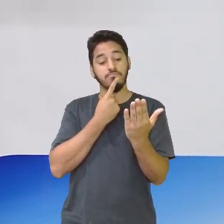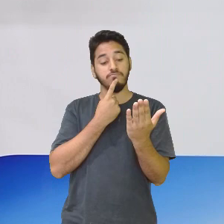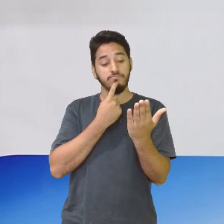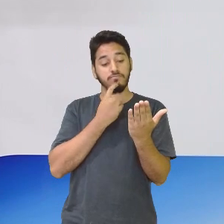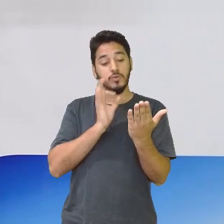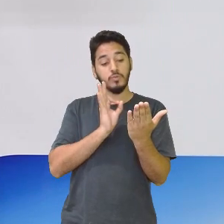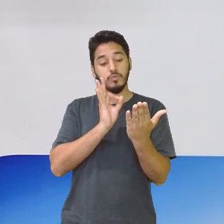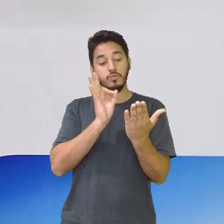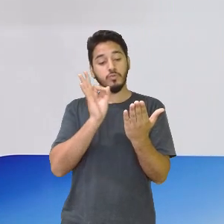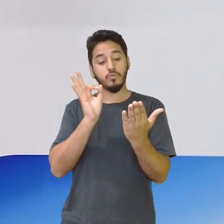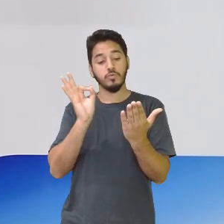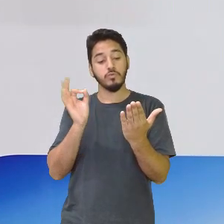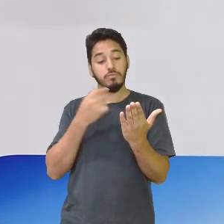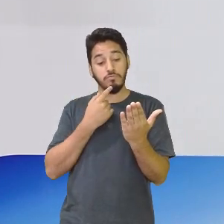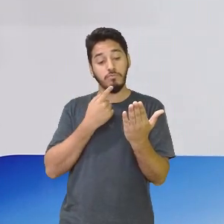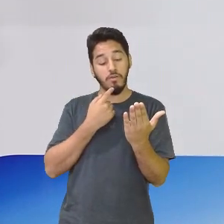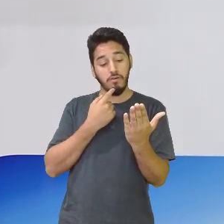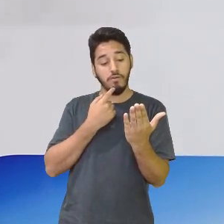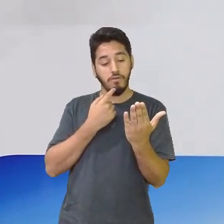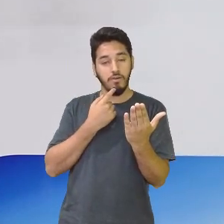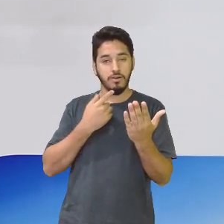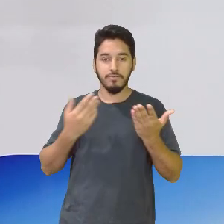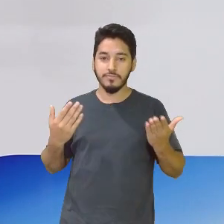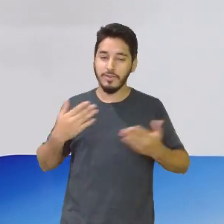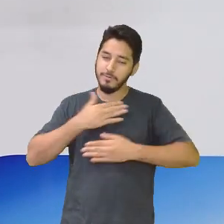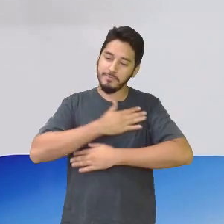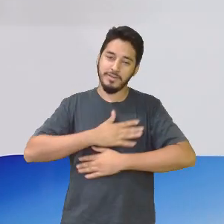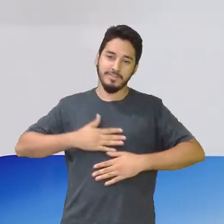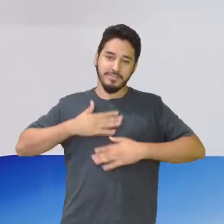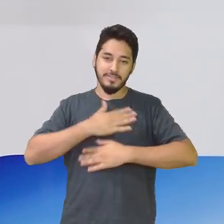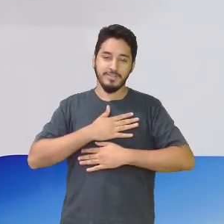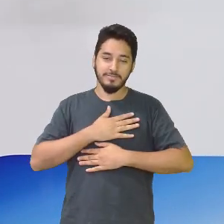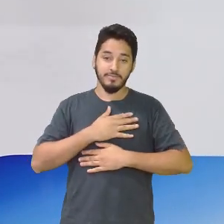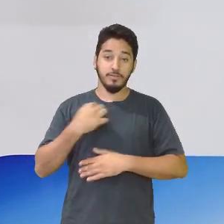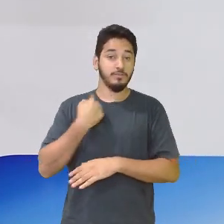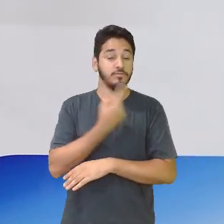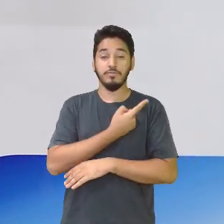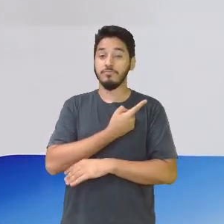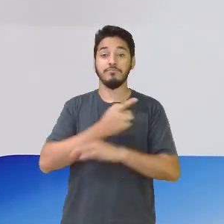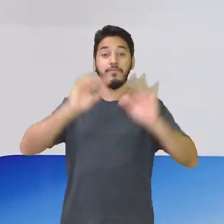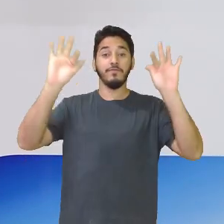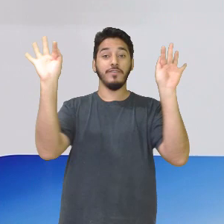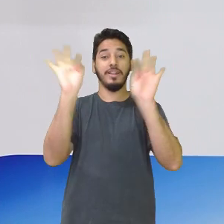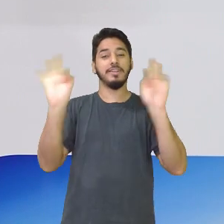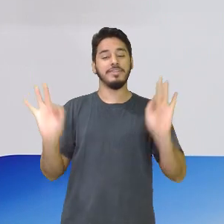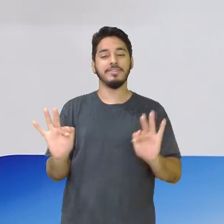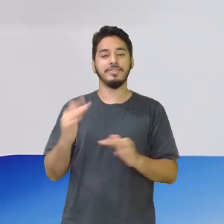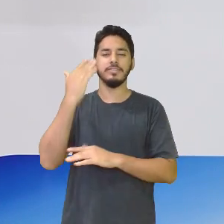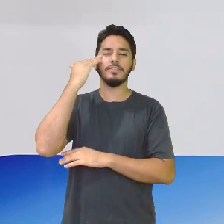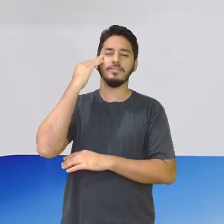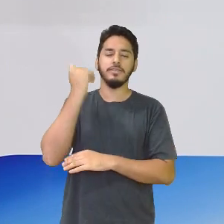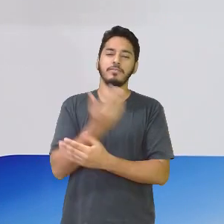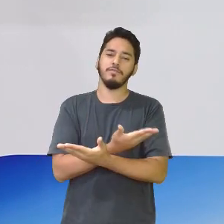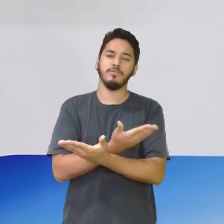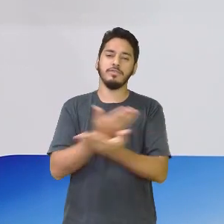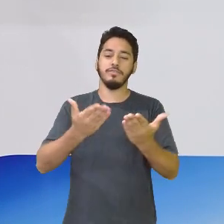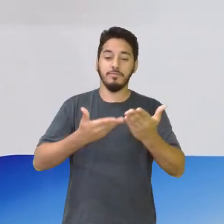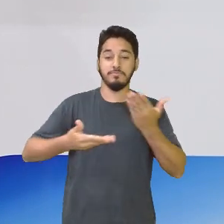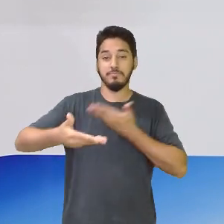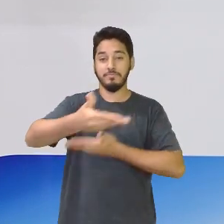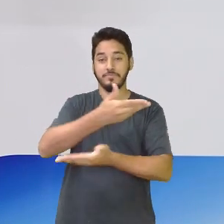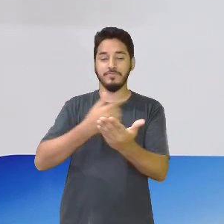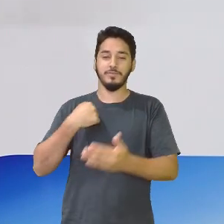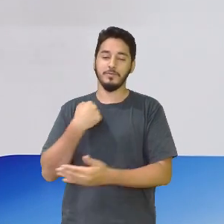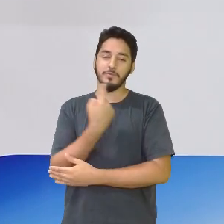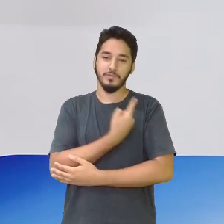a nossa aula, que coisa agradável, é um prazer, a gente fica super alegre em saber que você está interagindo